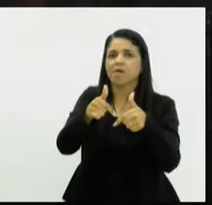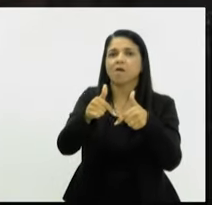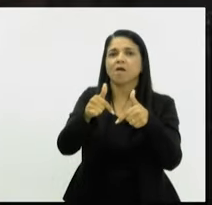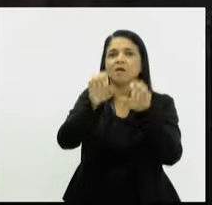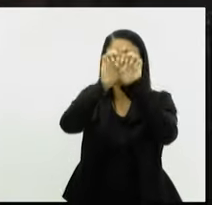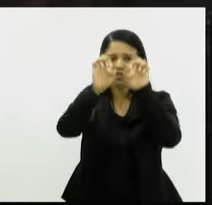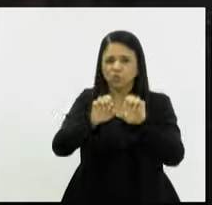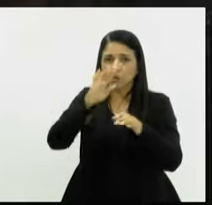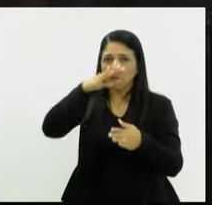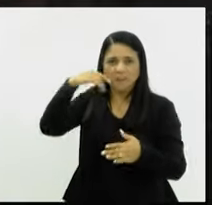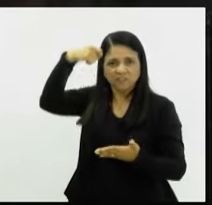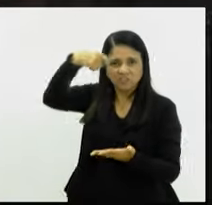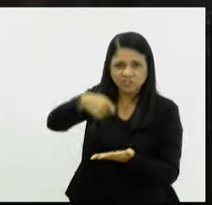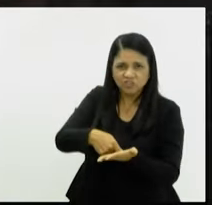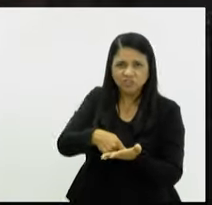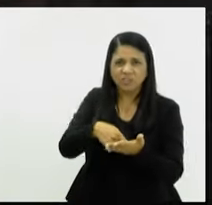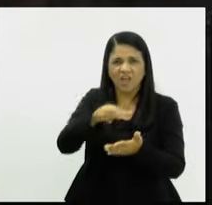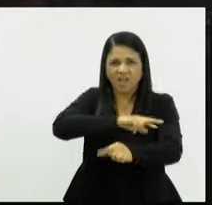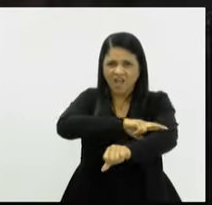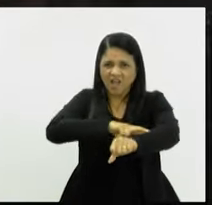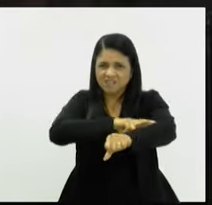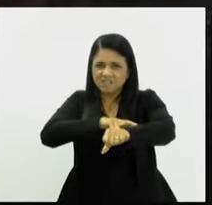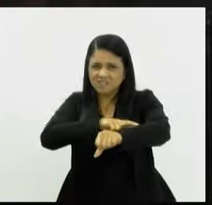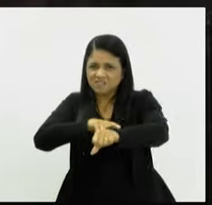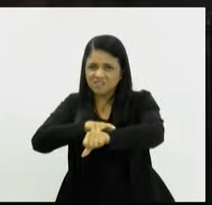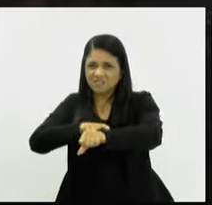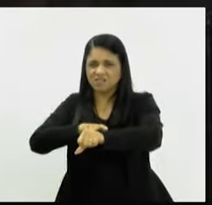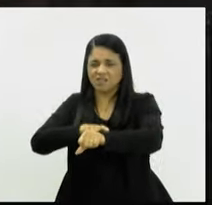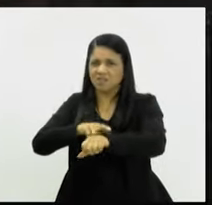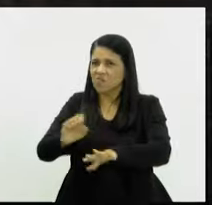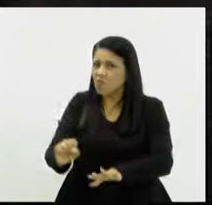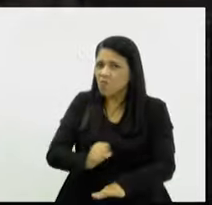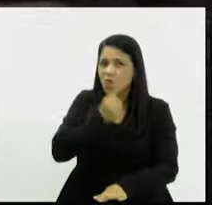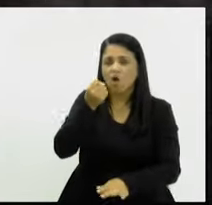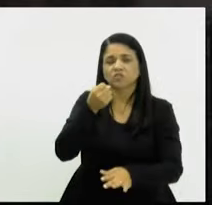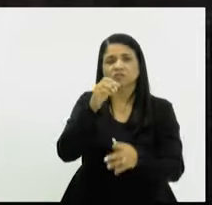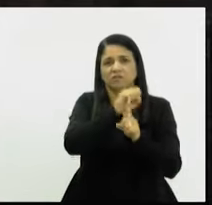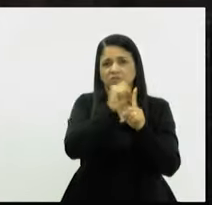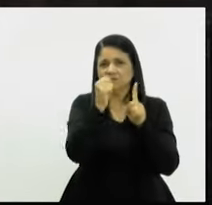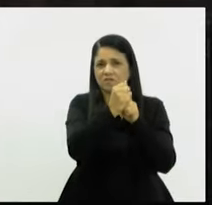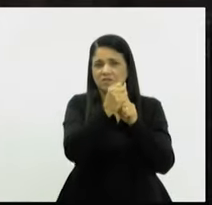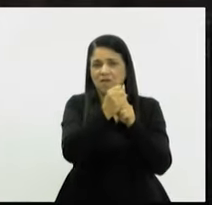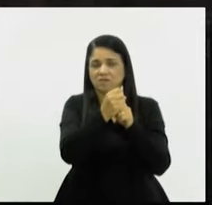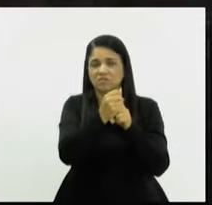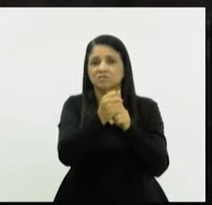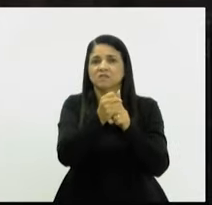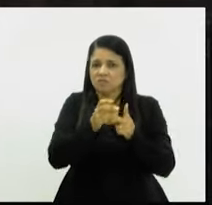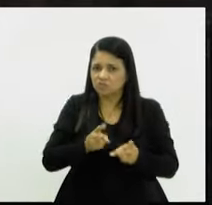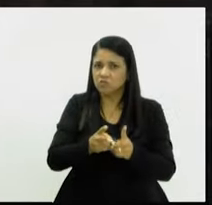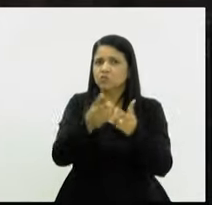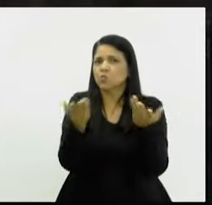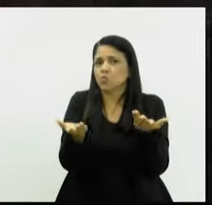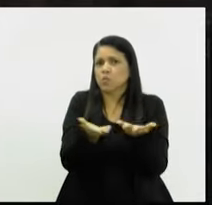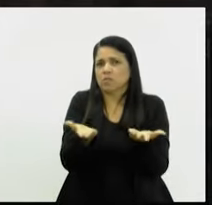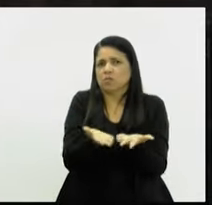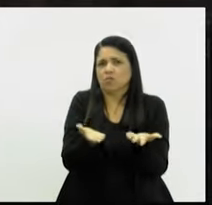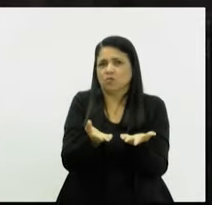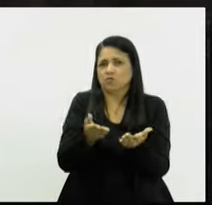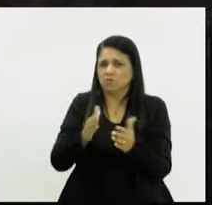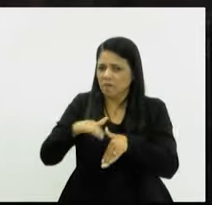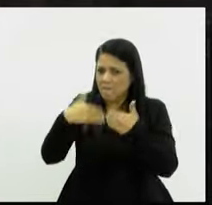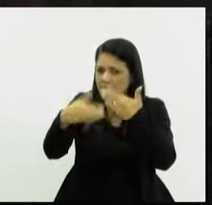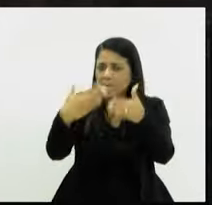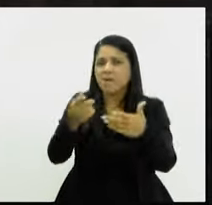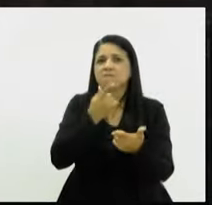estrutura machista, racista e misógina na nossa sociedade, que ainda perdura, apesar dos avanços que a gente